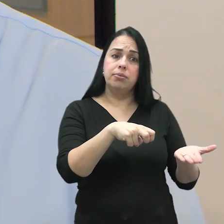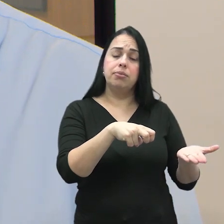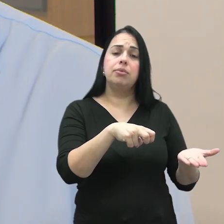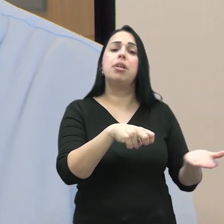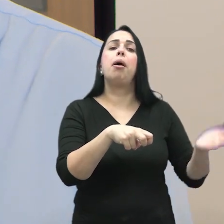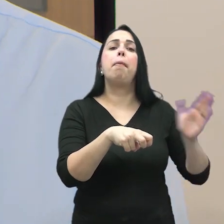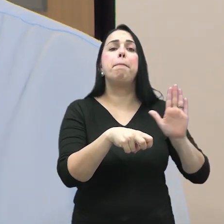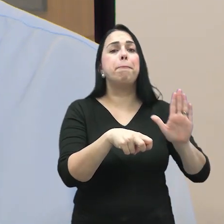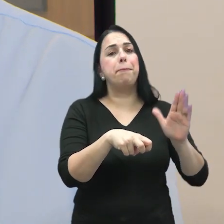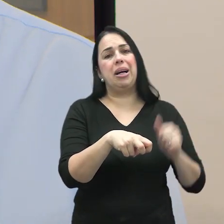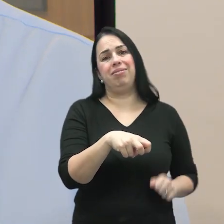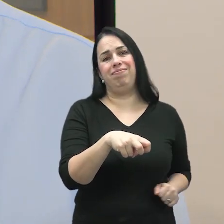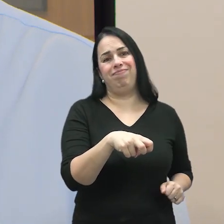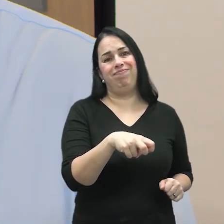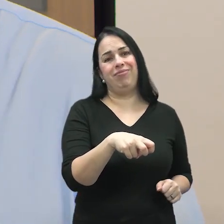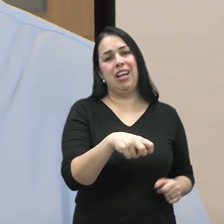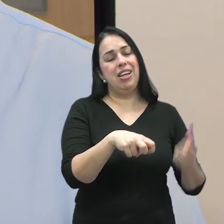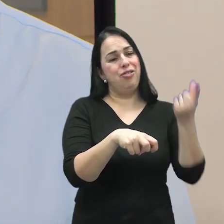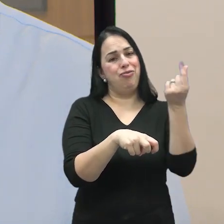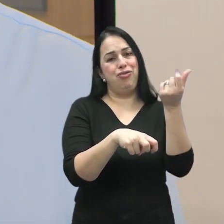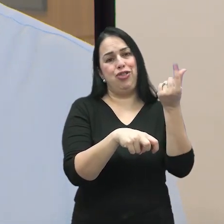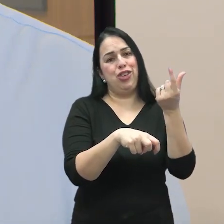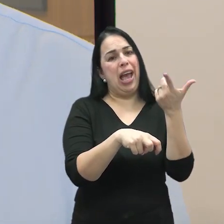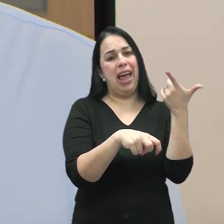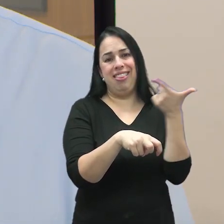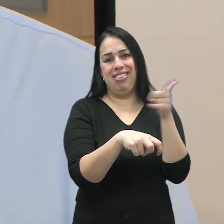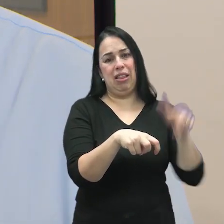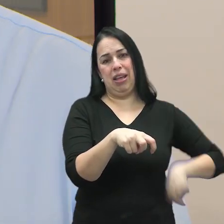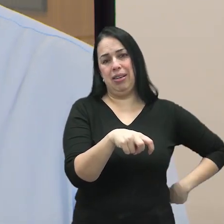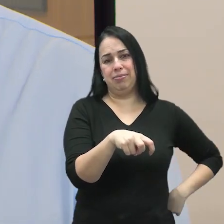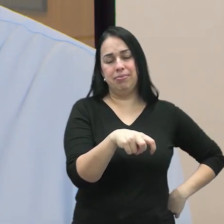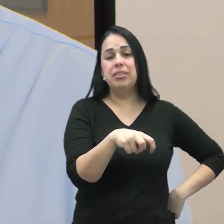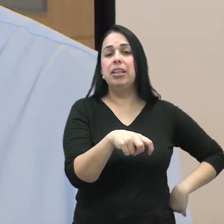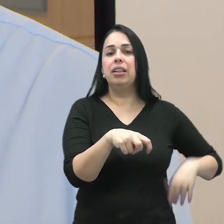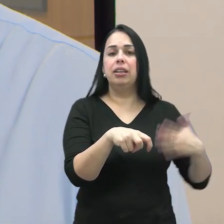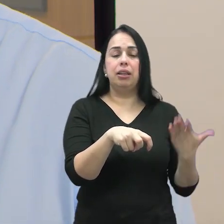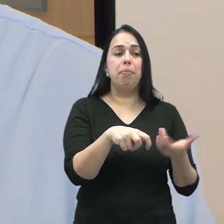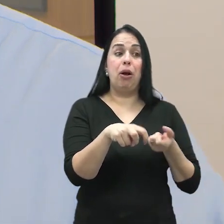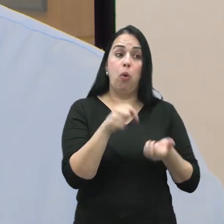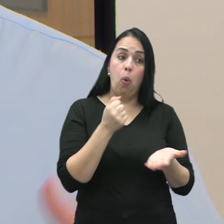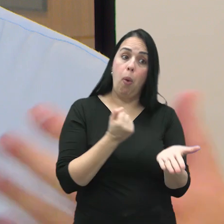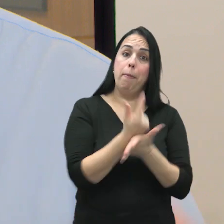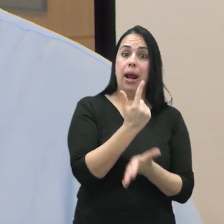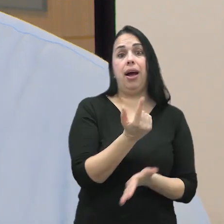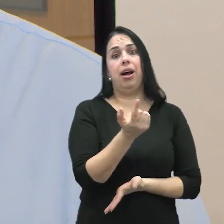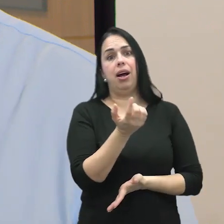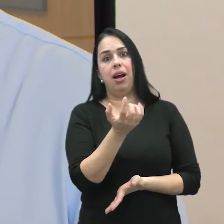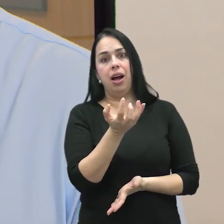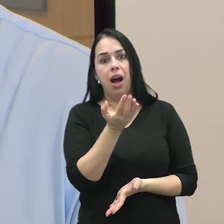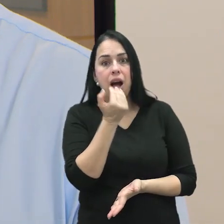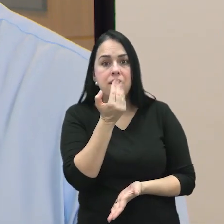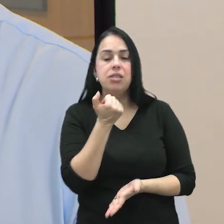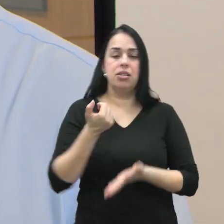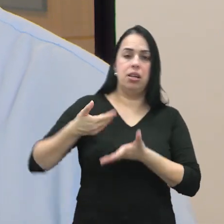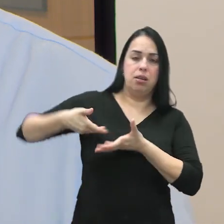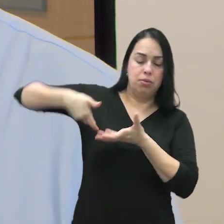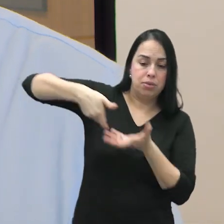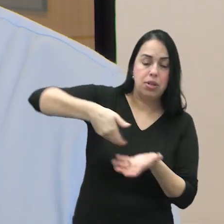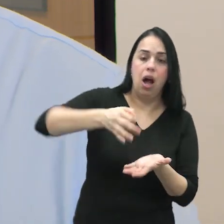demandar para esses pets abandonados, mas a pessoa não dispõe de recursos financeiros para ração, né?